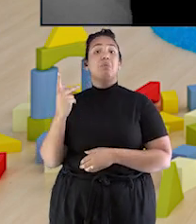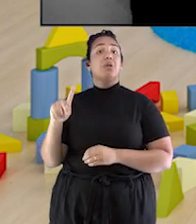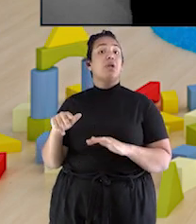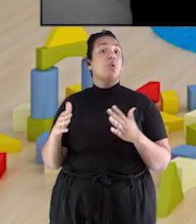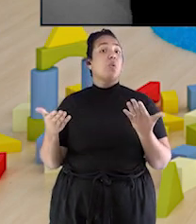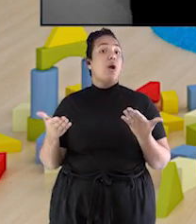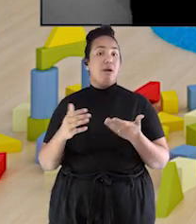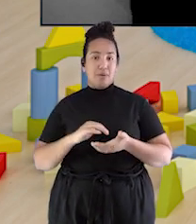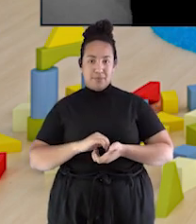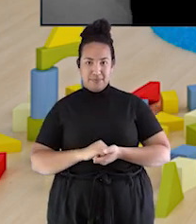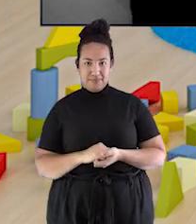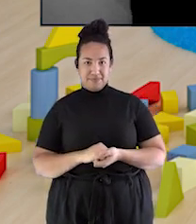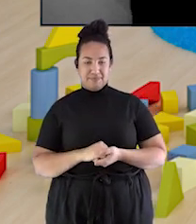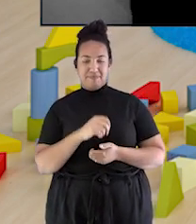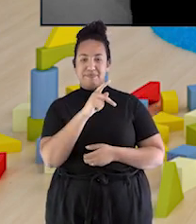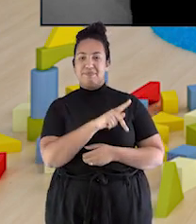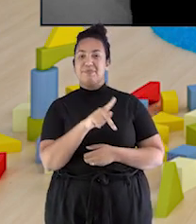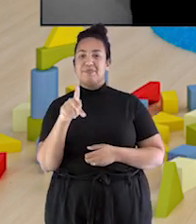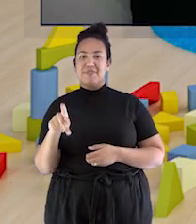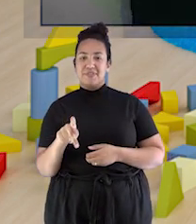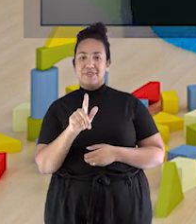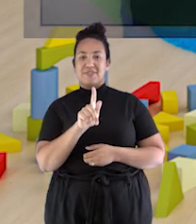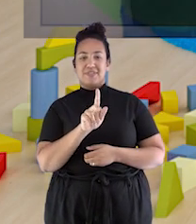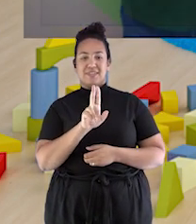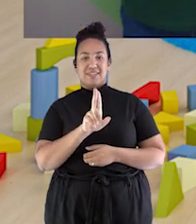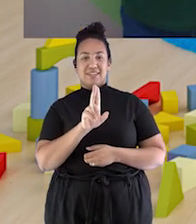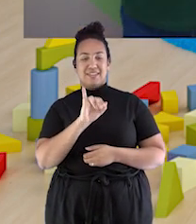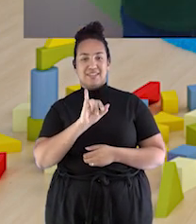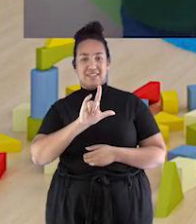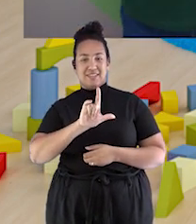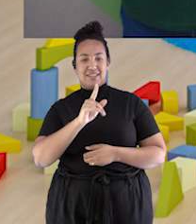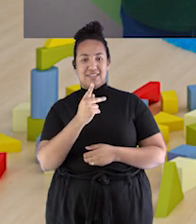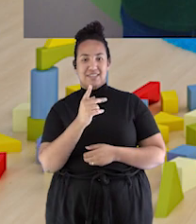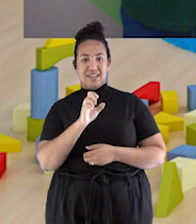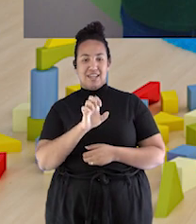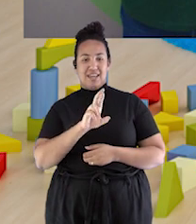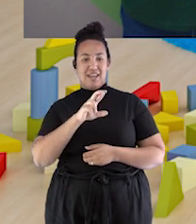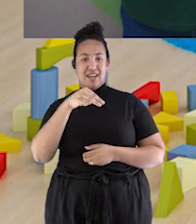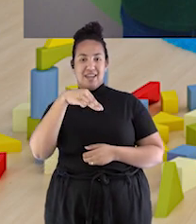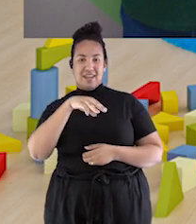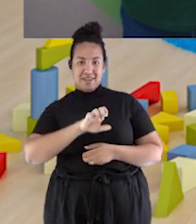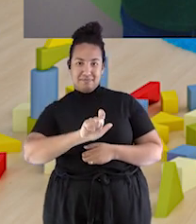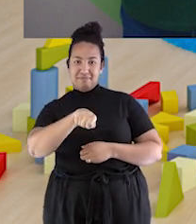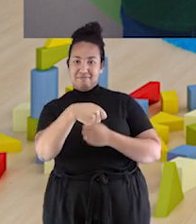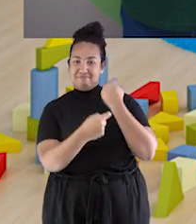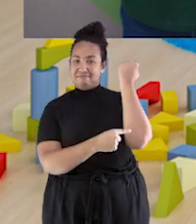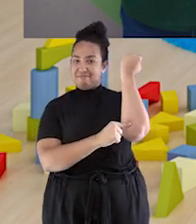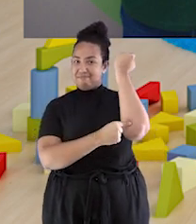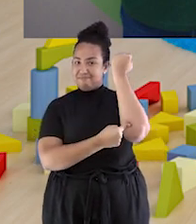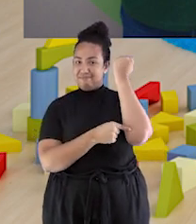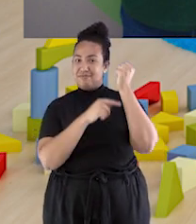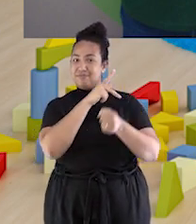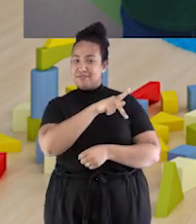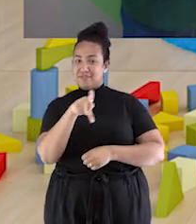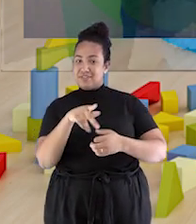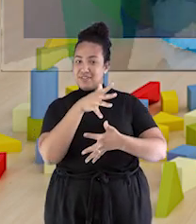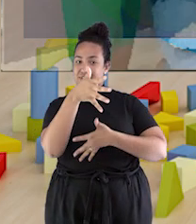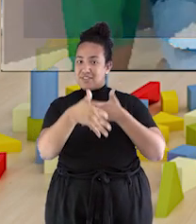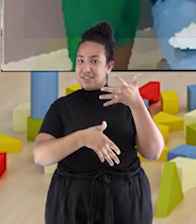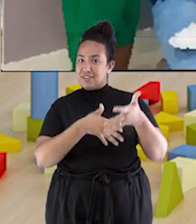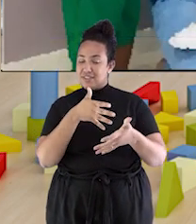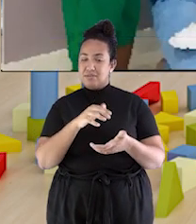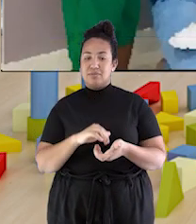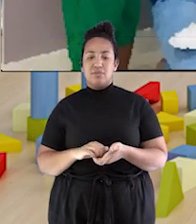nome dele? É o professor Guilherme, professor de Libras. E essa pessoa